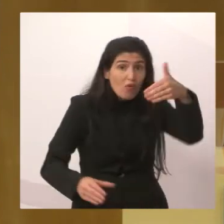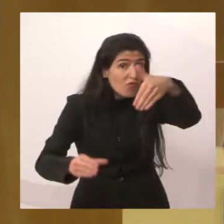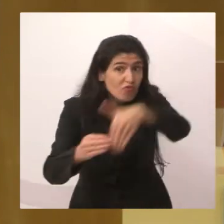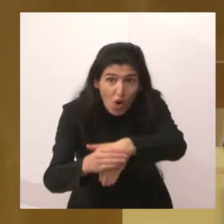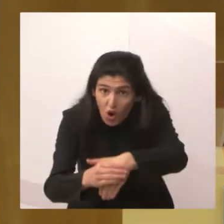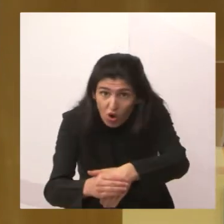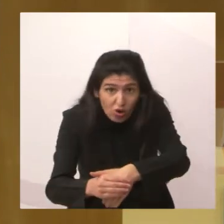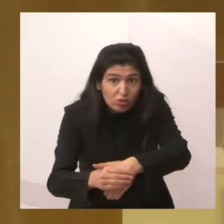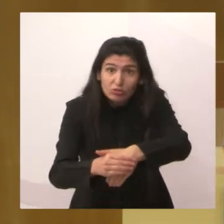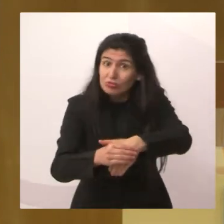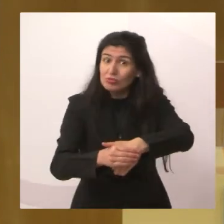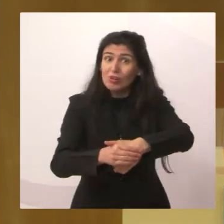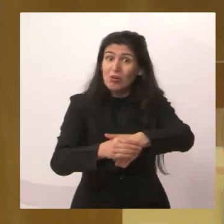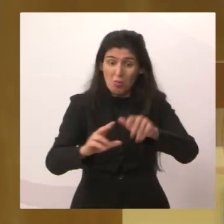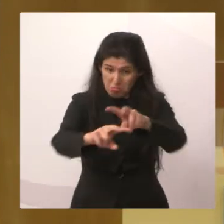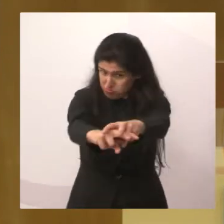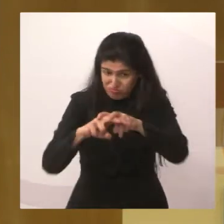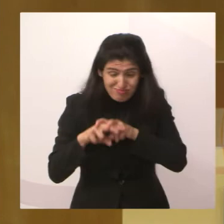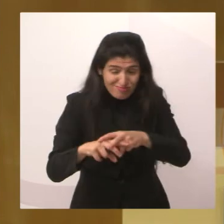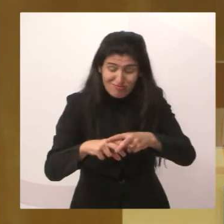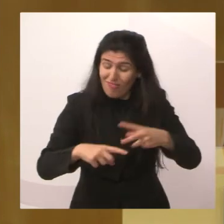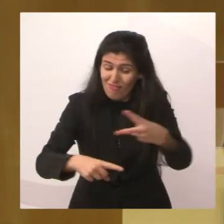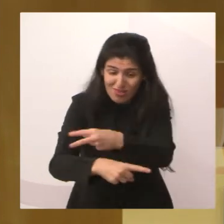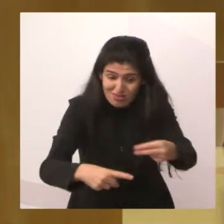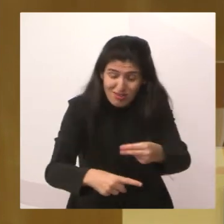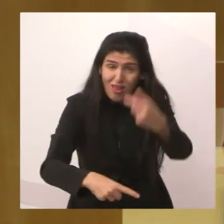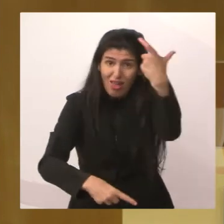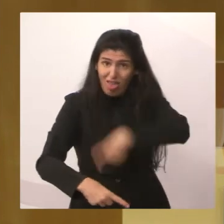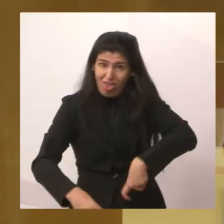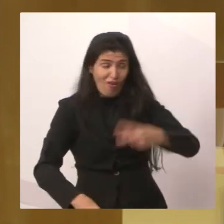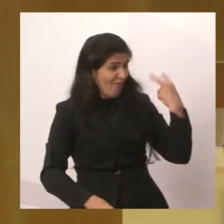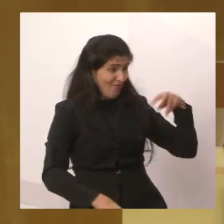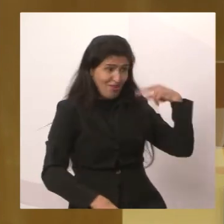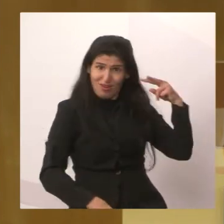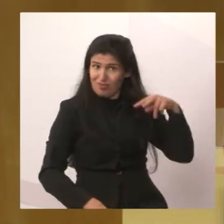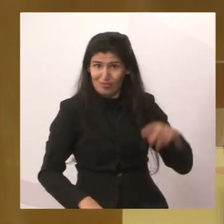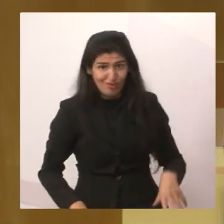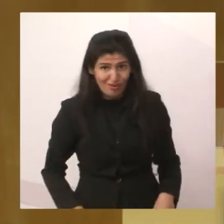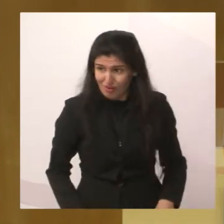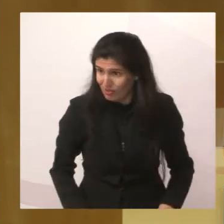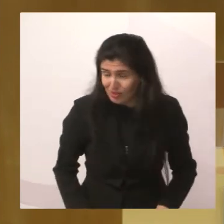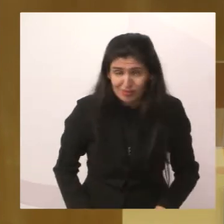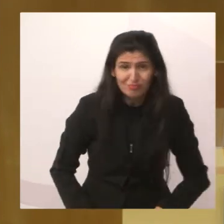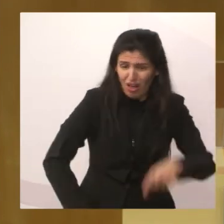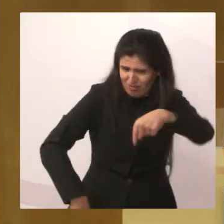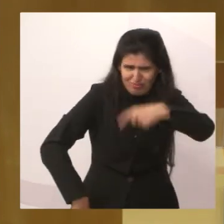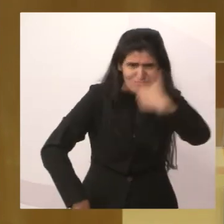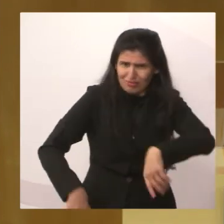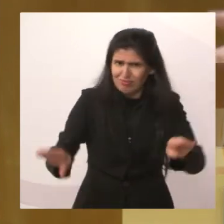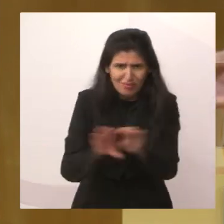Esse voto, o povo votou em nós, para nós votar também, ou a favor ou contrário à conta dos